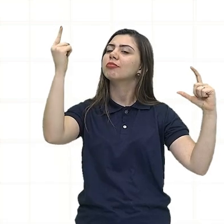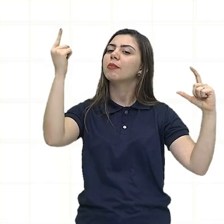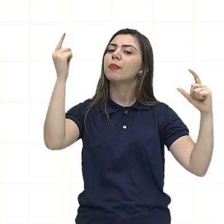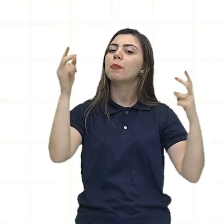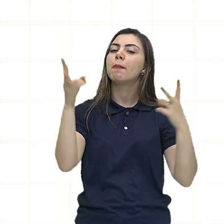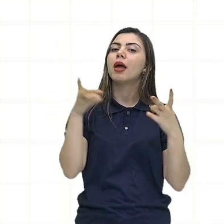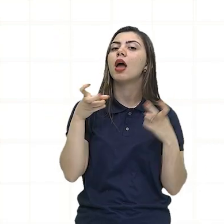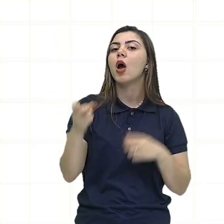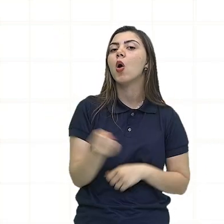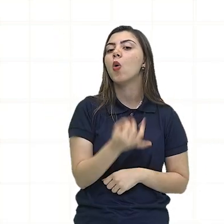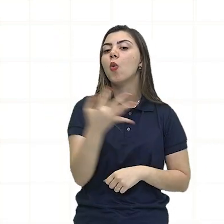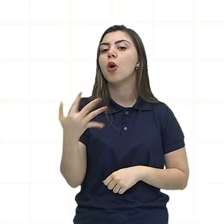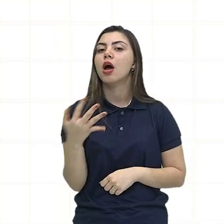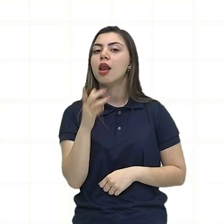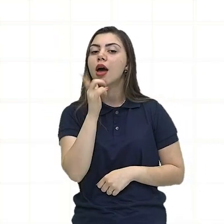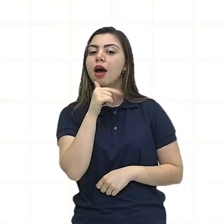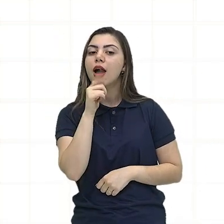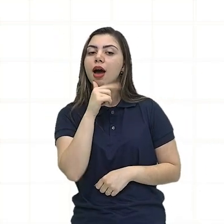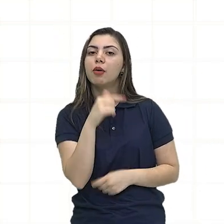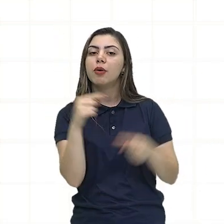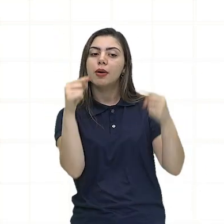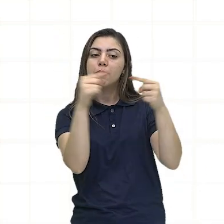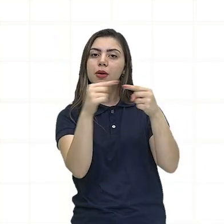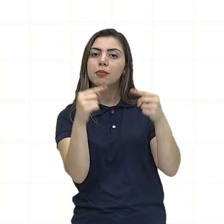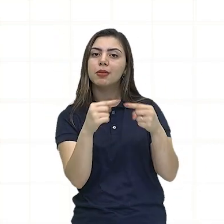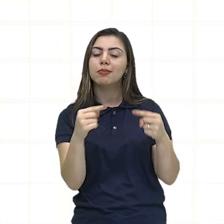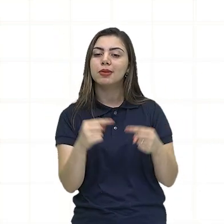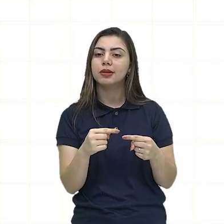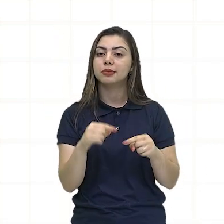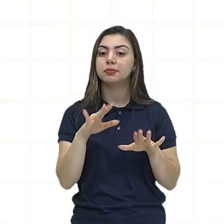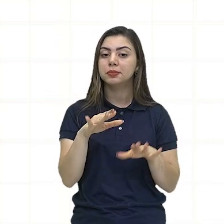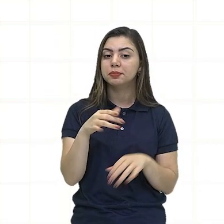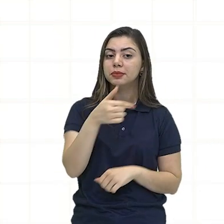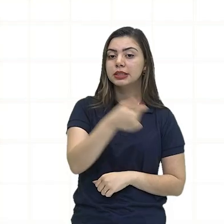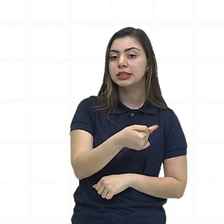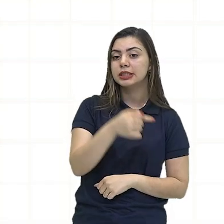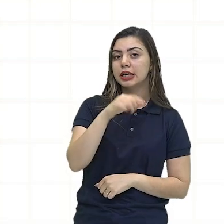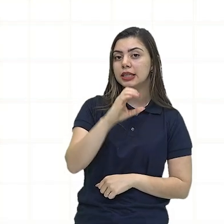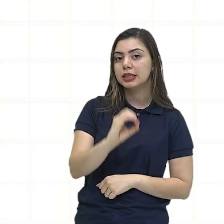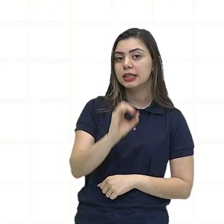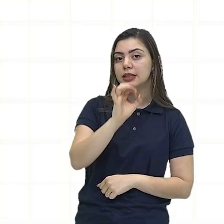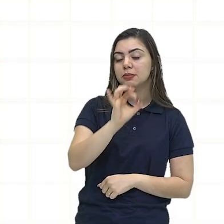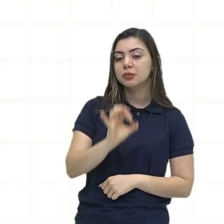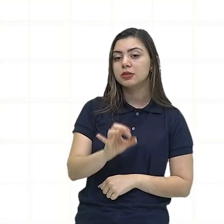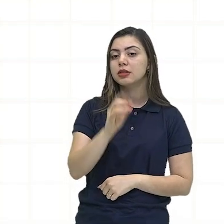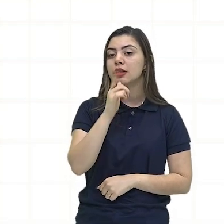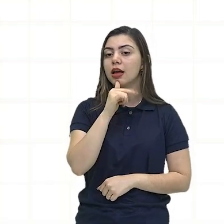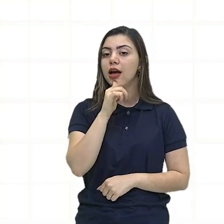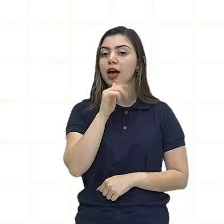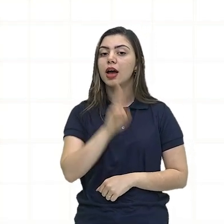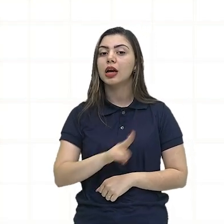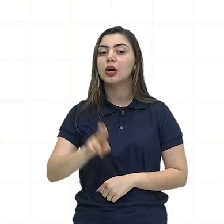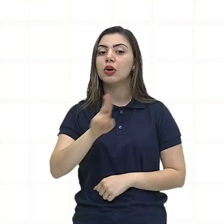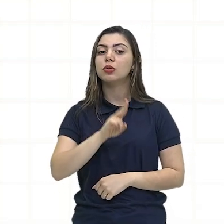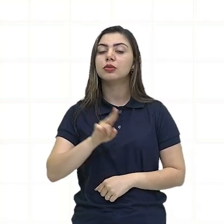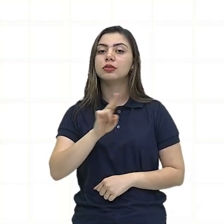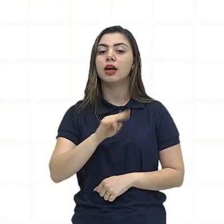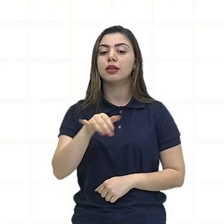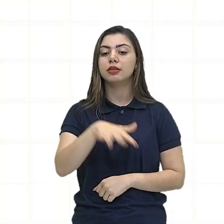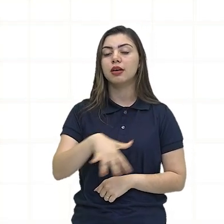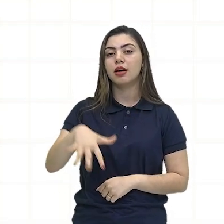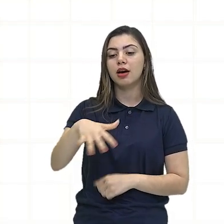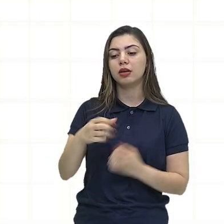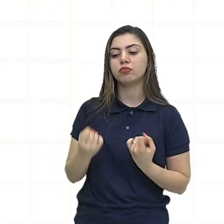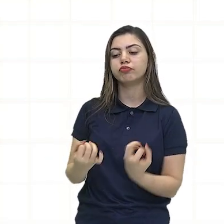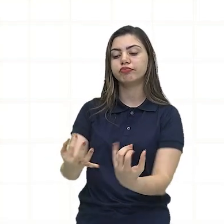que é utilizada por cada um desses três setores. 70% da água é utilizada pelo